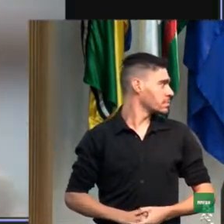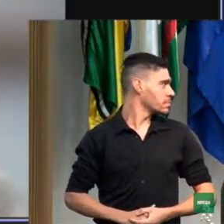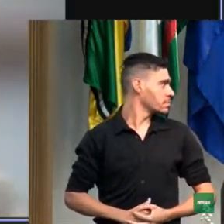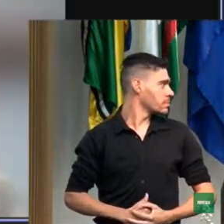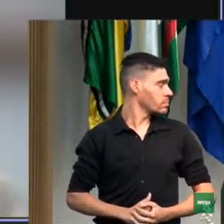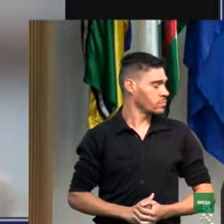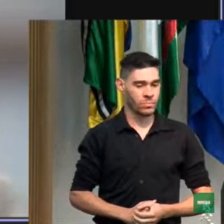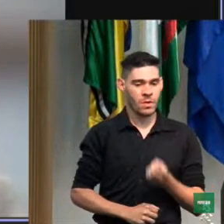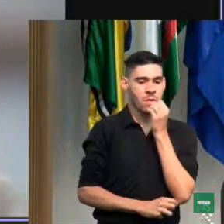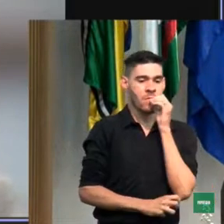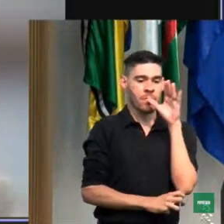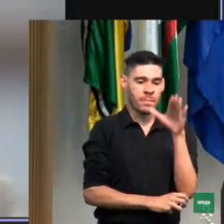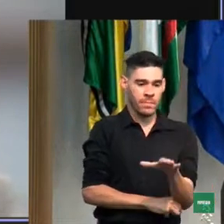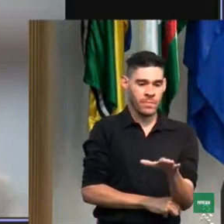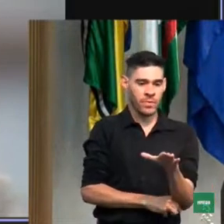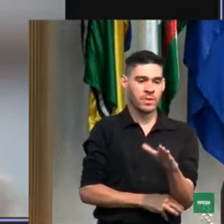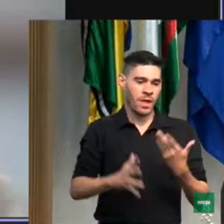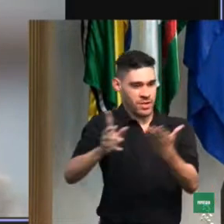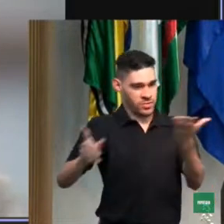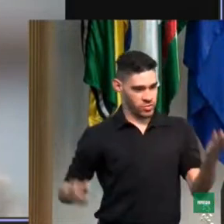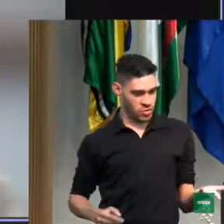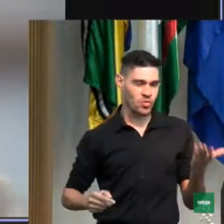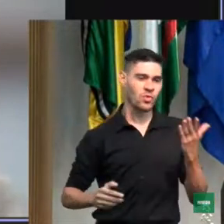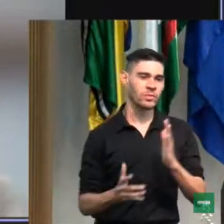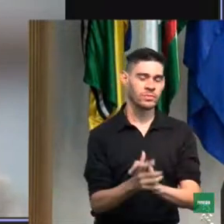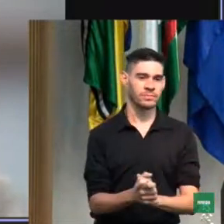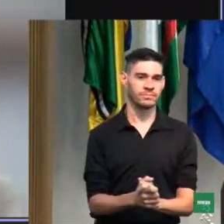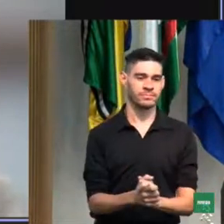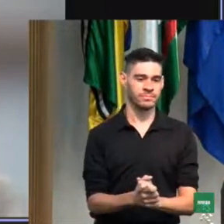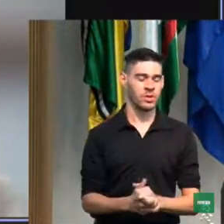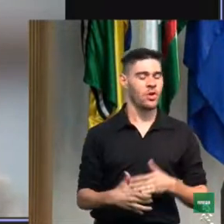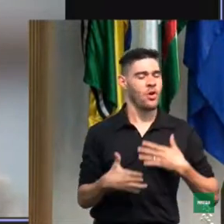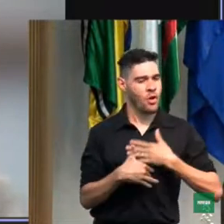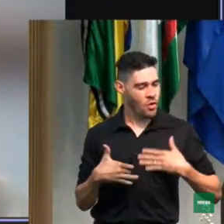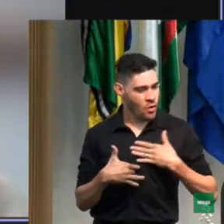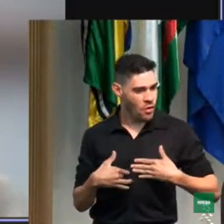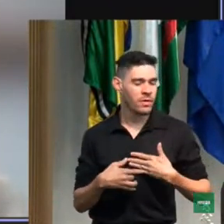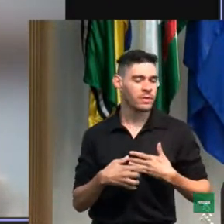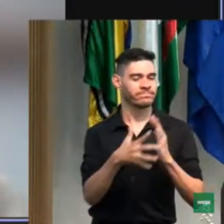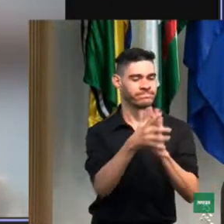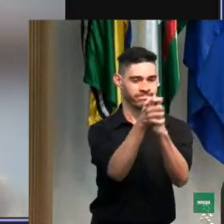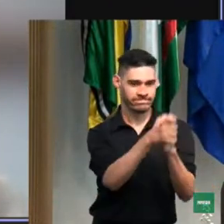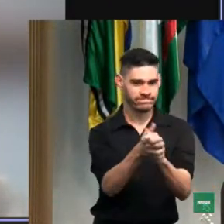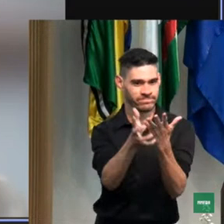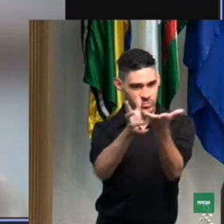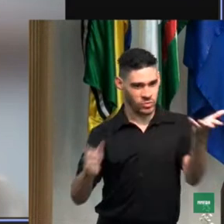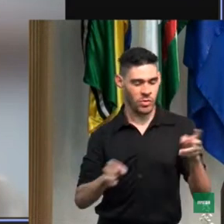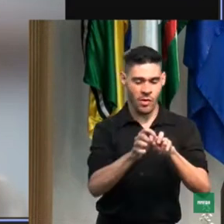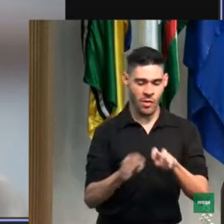Boa tarde a todos e a todas. Gostaria muito de cumprimentar todos na mesa, pessoas